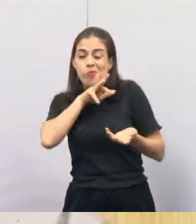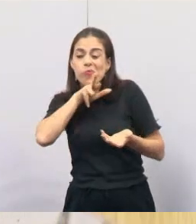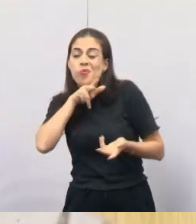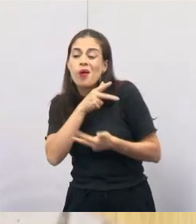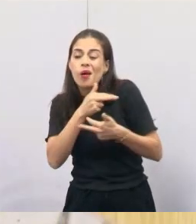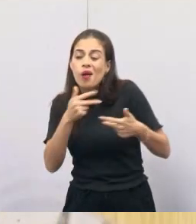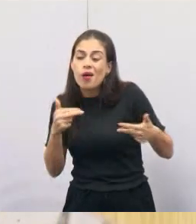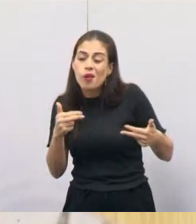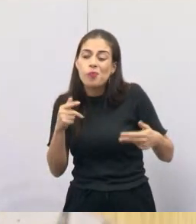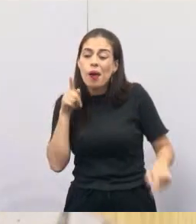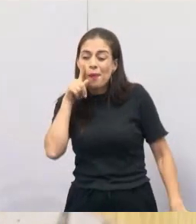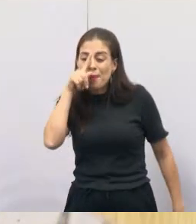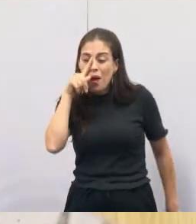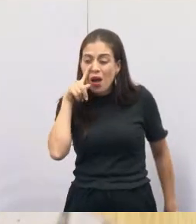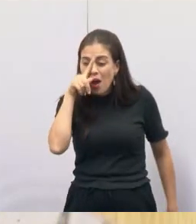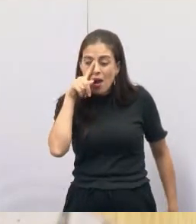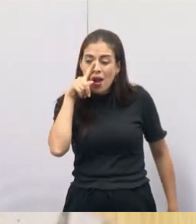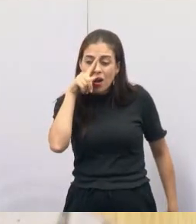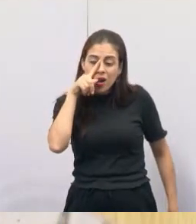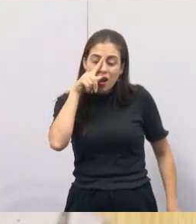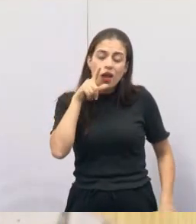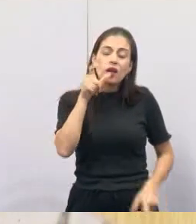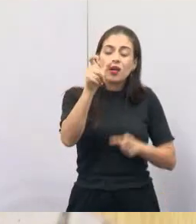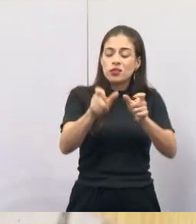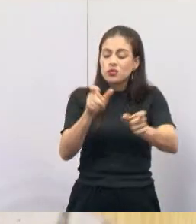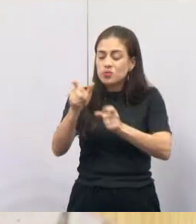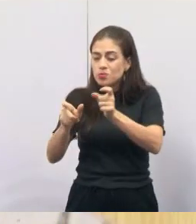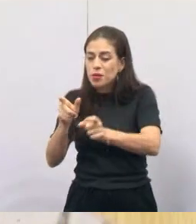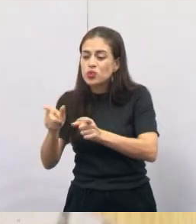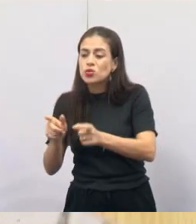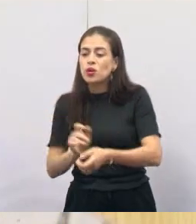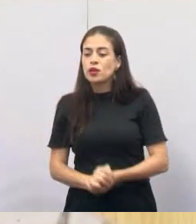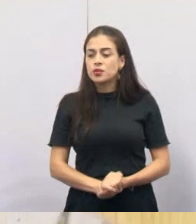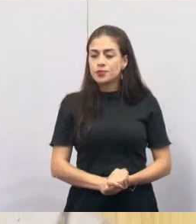indesejados, oferecendo riscos à integridade física das